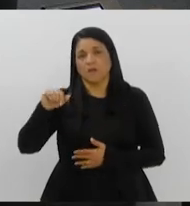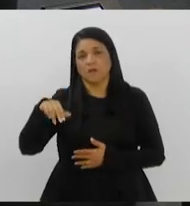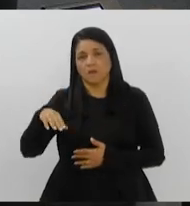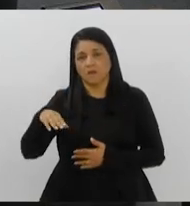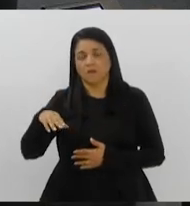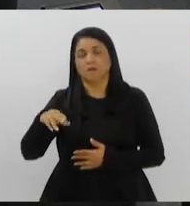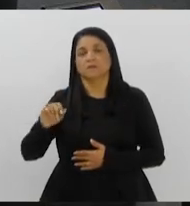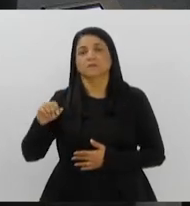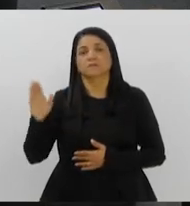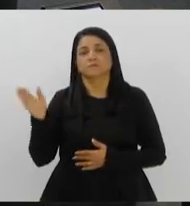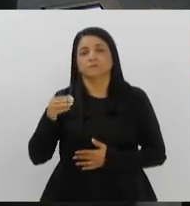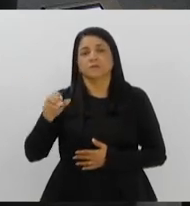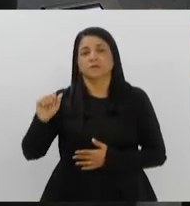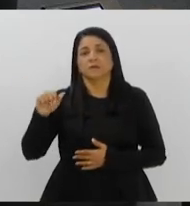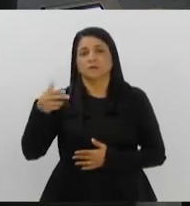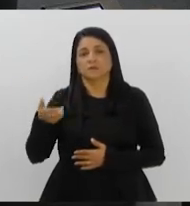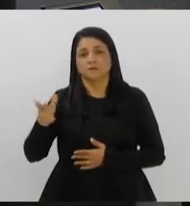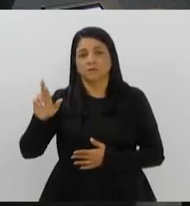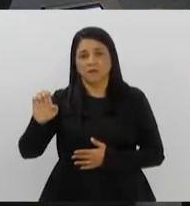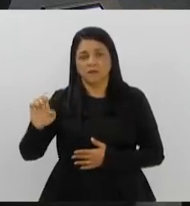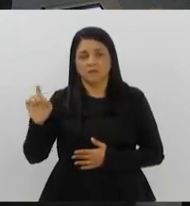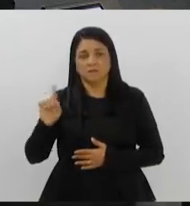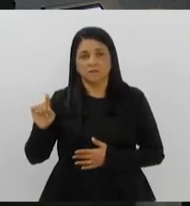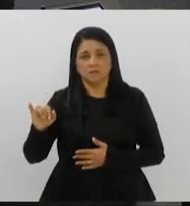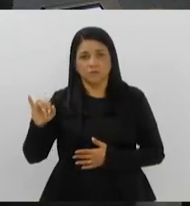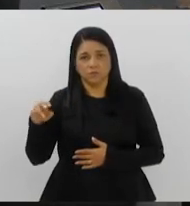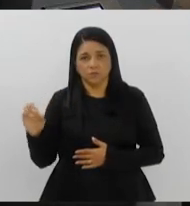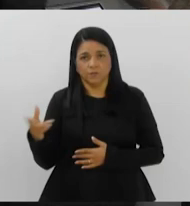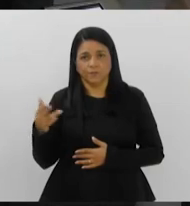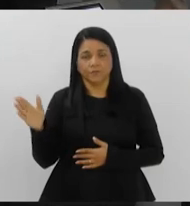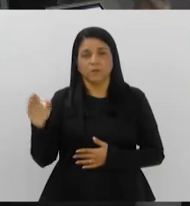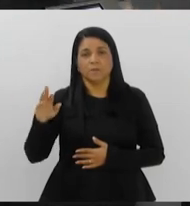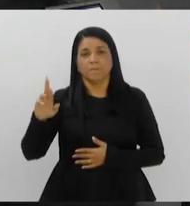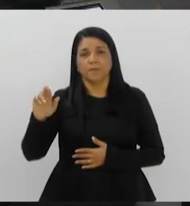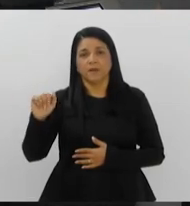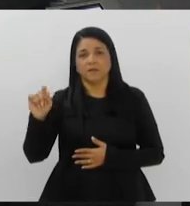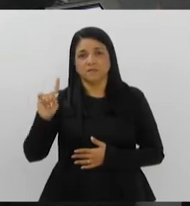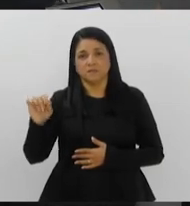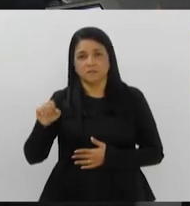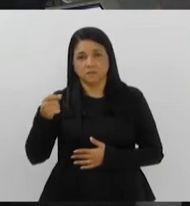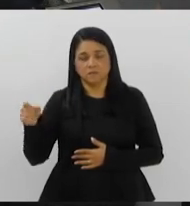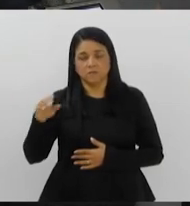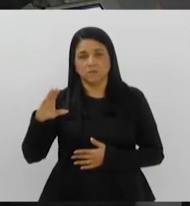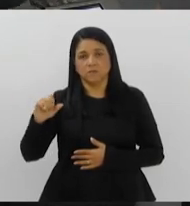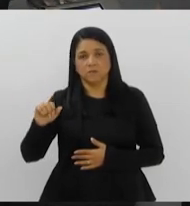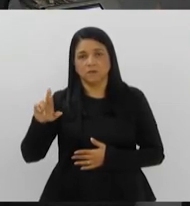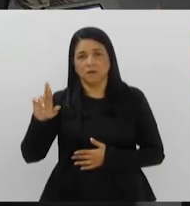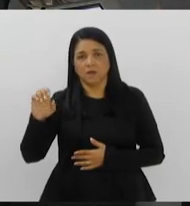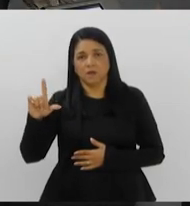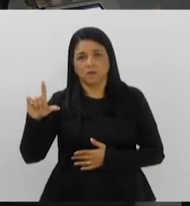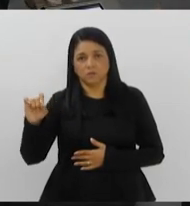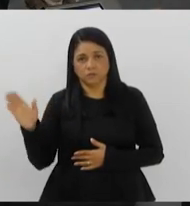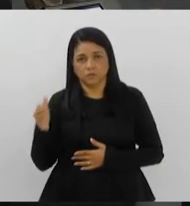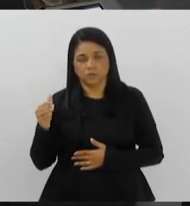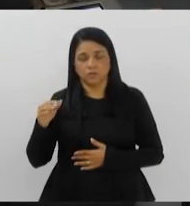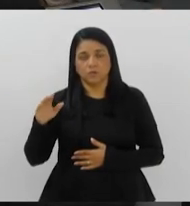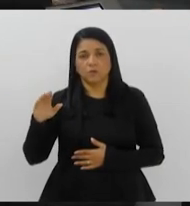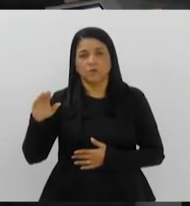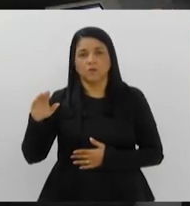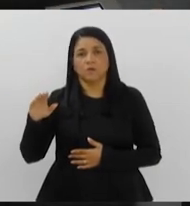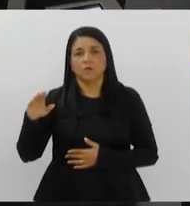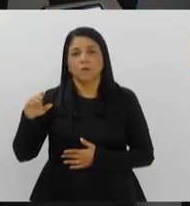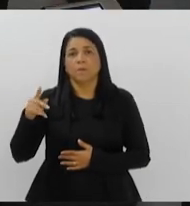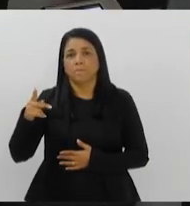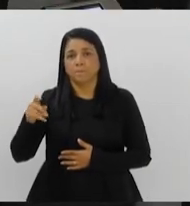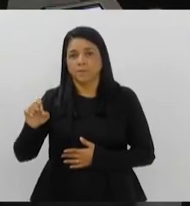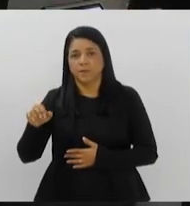André Correia, deputado Andrezinho Siciliano, deputado Brazão, deputado Carlos Macedo, deputado doutor